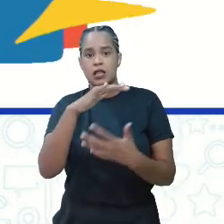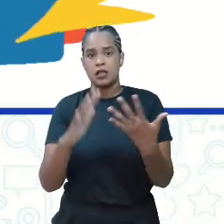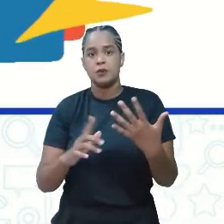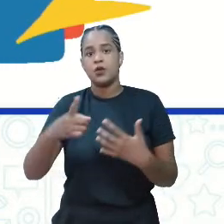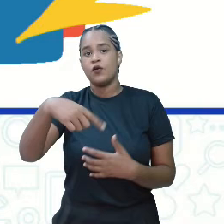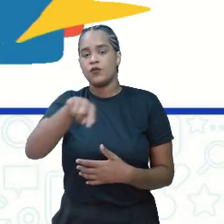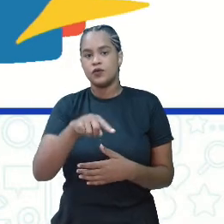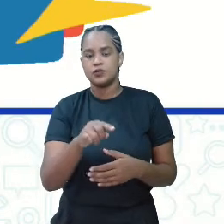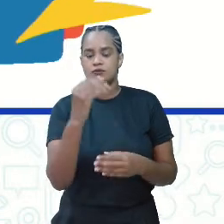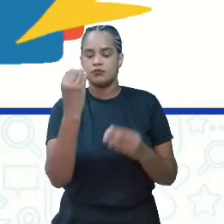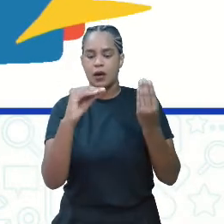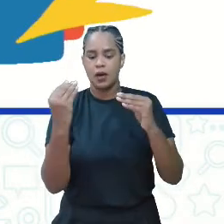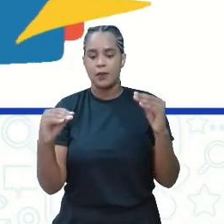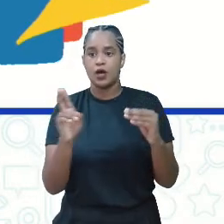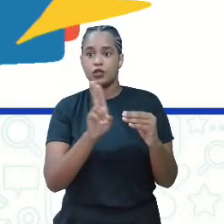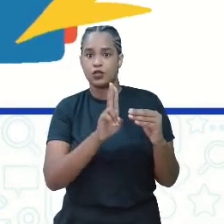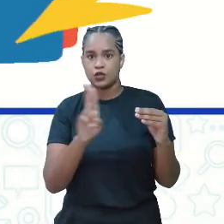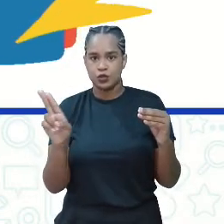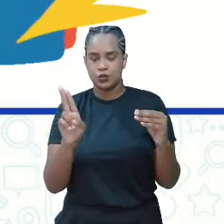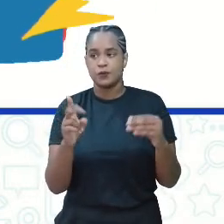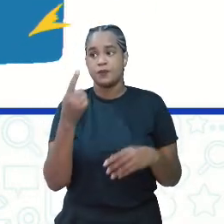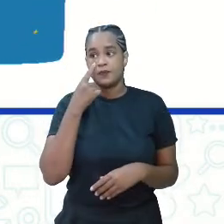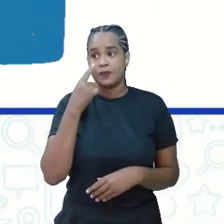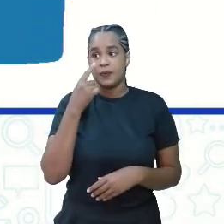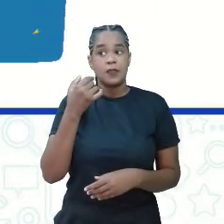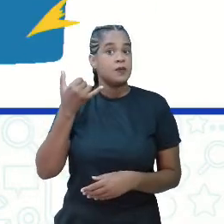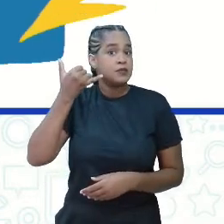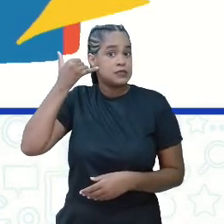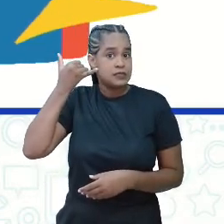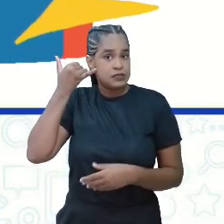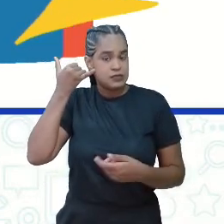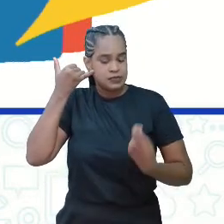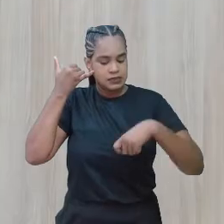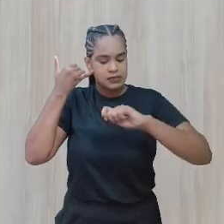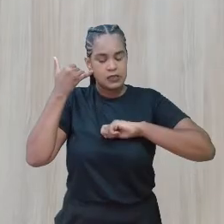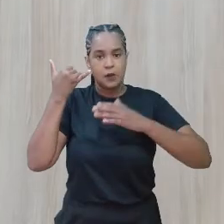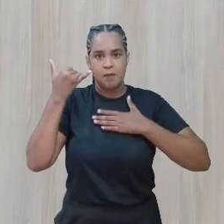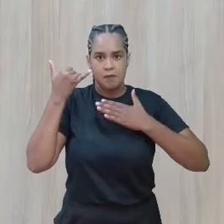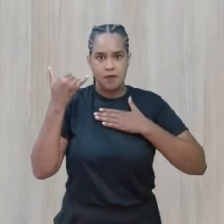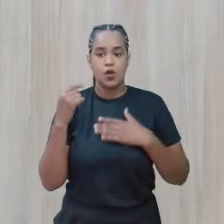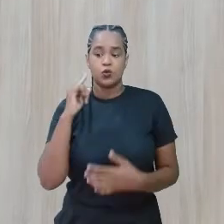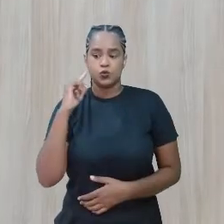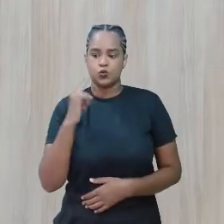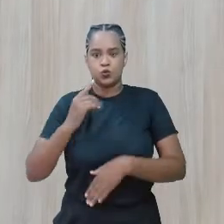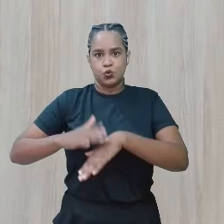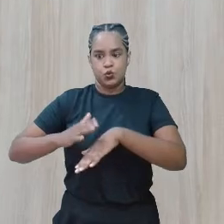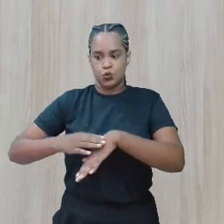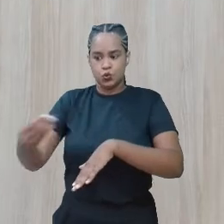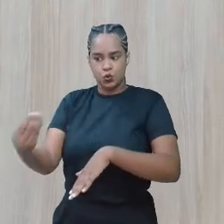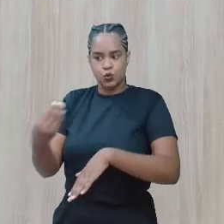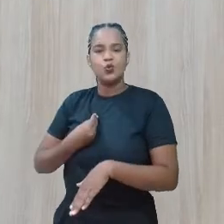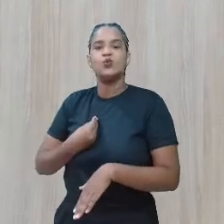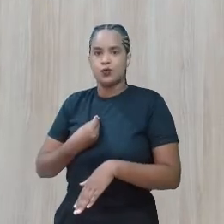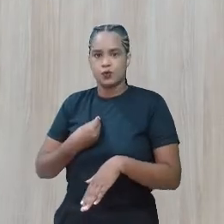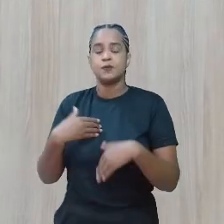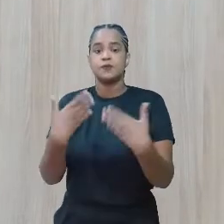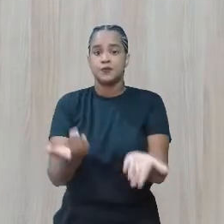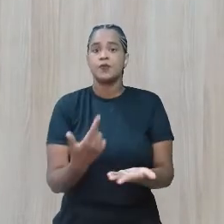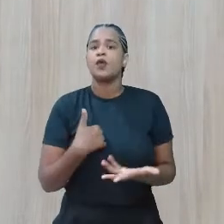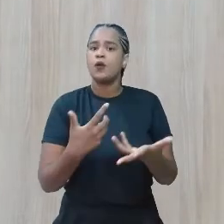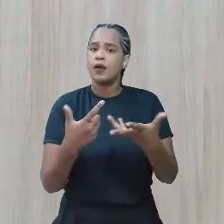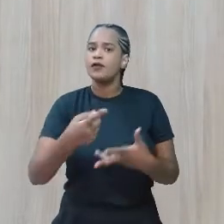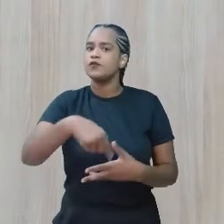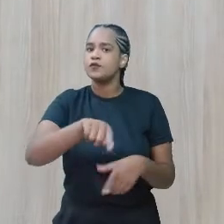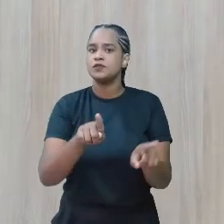de vocês. Esse aqui é o meu sinal, né? Foi um surdo que me deu esse sinal. E aí eu quero também que